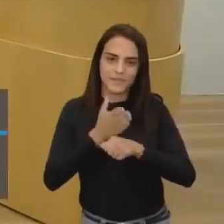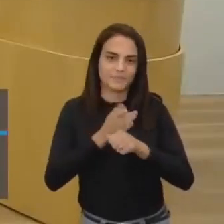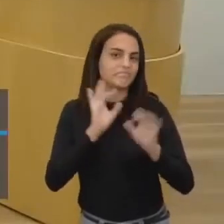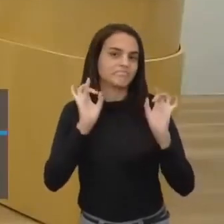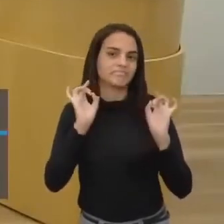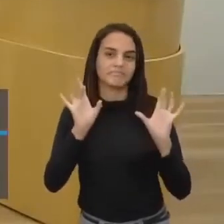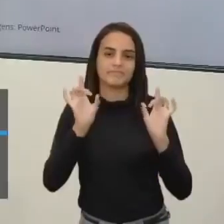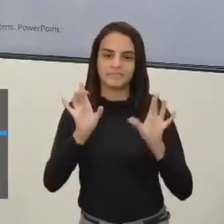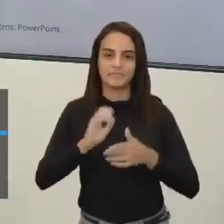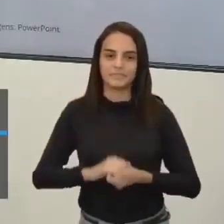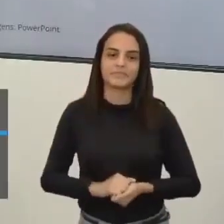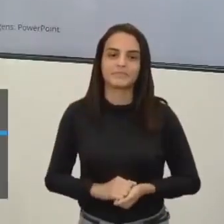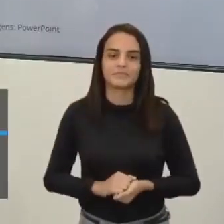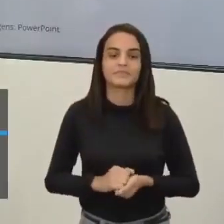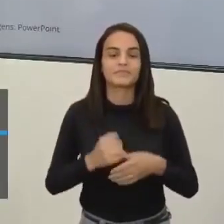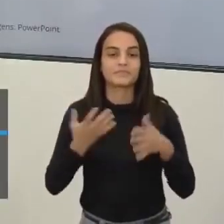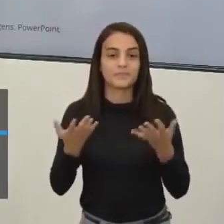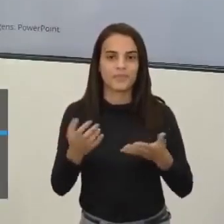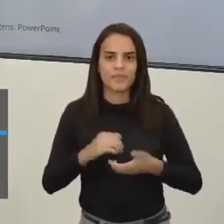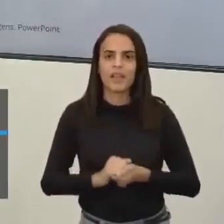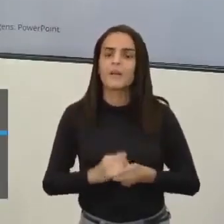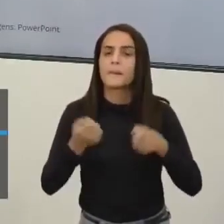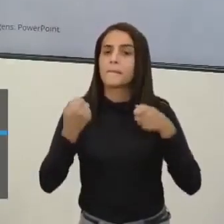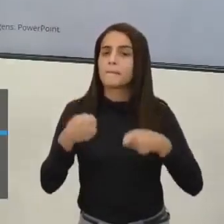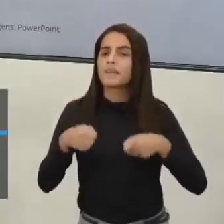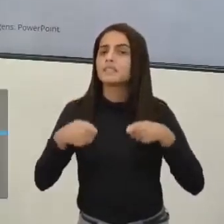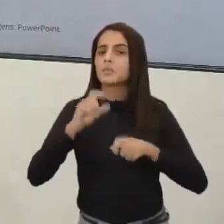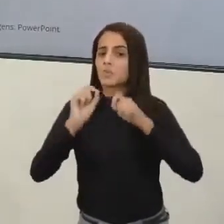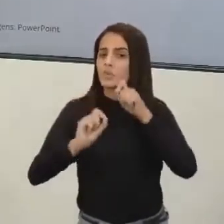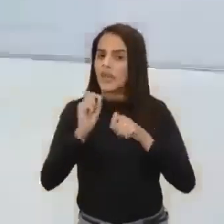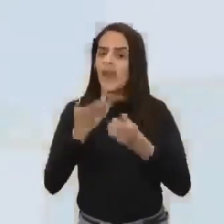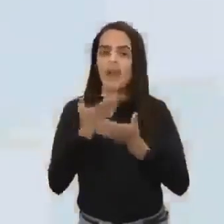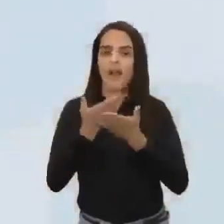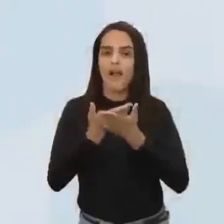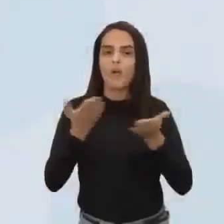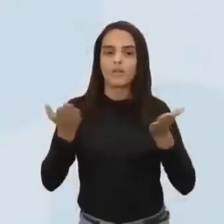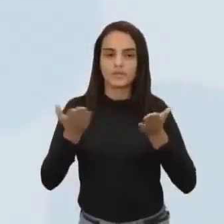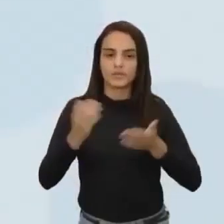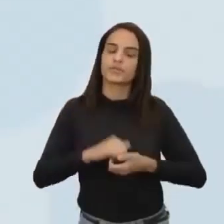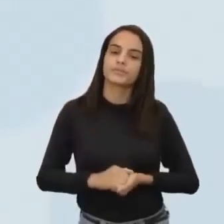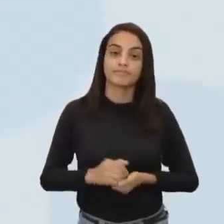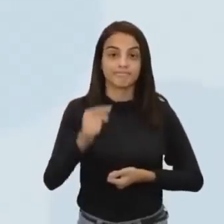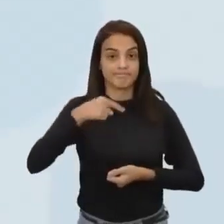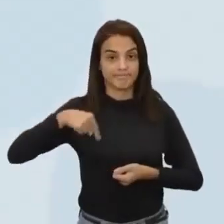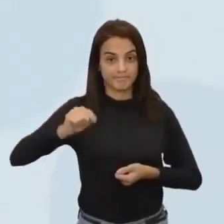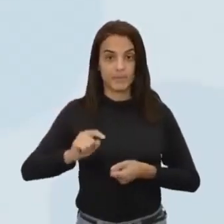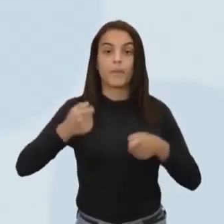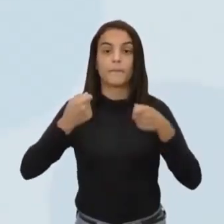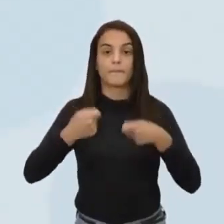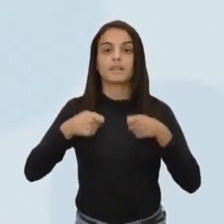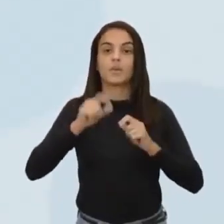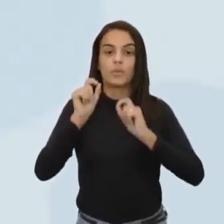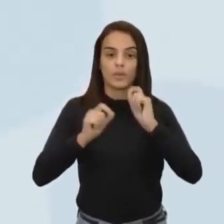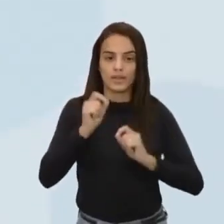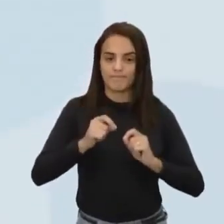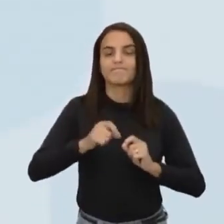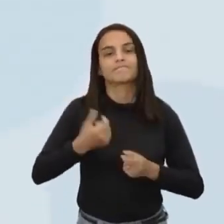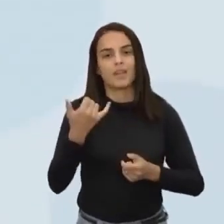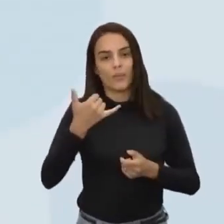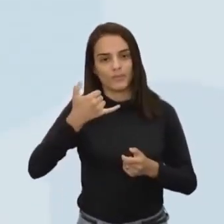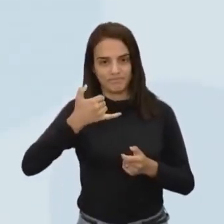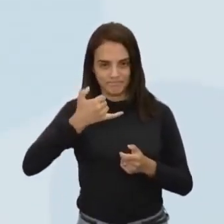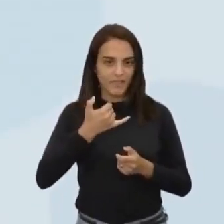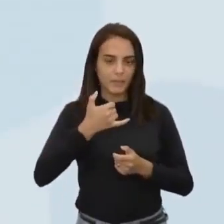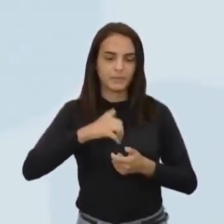especial. Então, o que será necessário para a aula de hoje, professor Jocélio? O que a gente vai precisar? Nós vamos precisar aí do nosso lápis